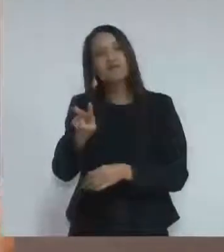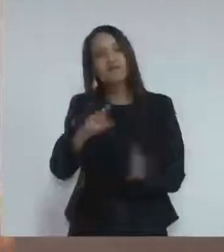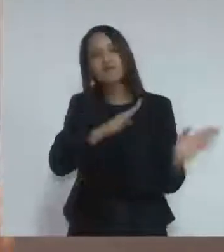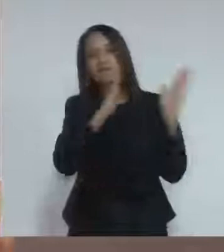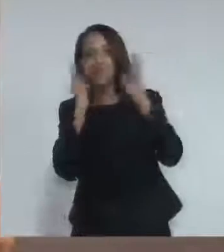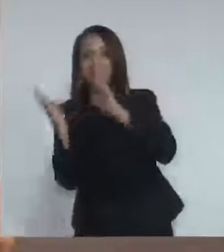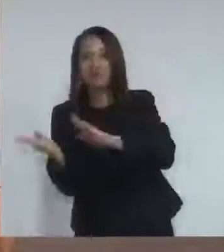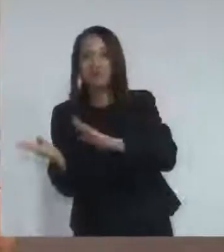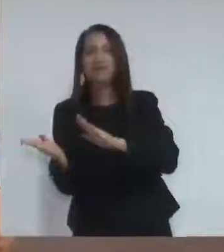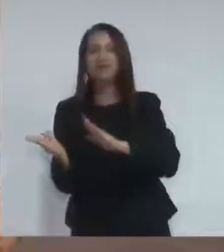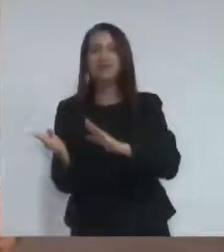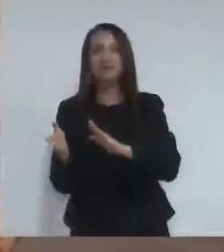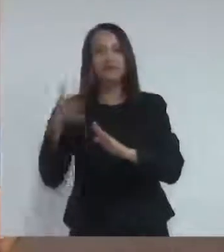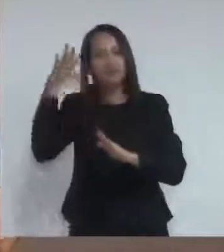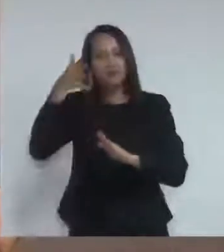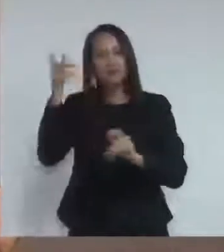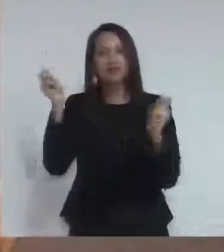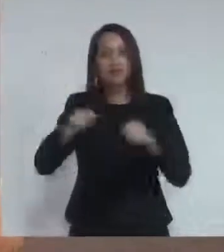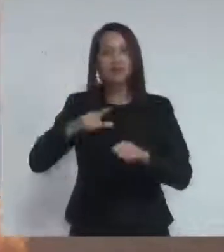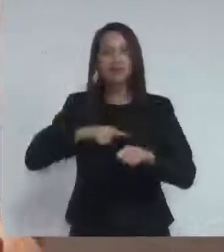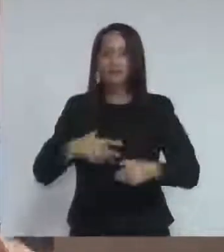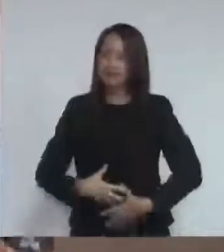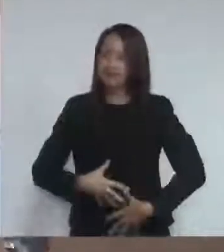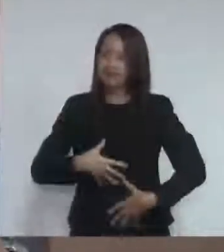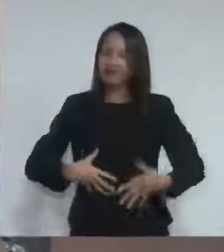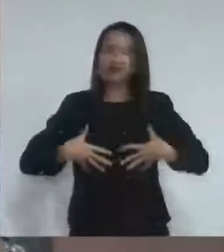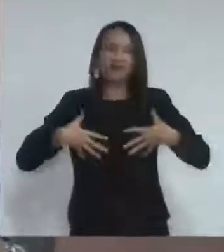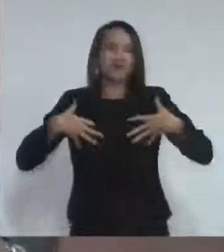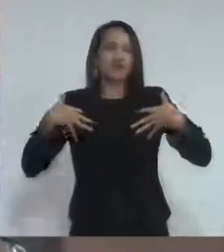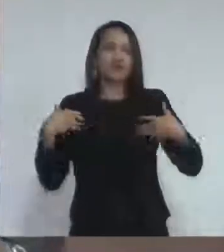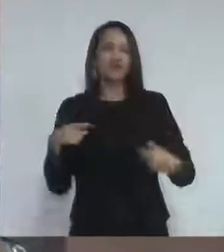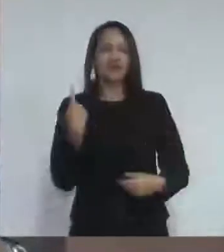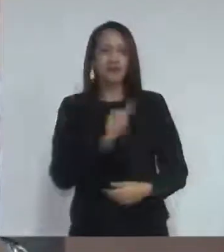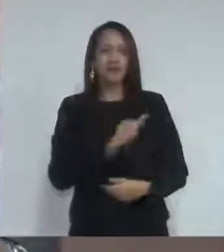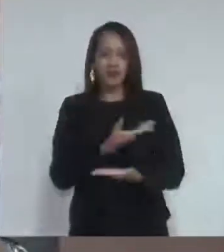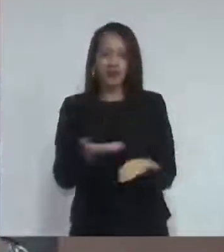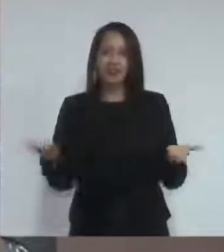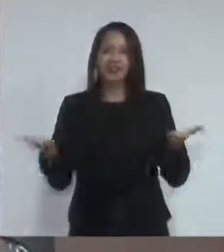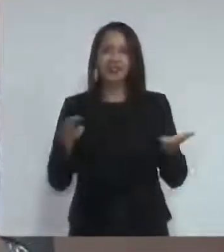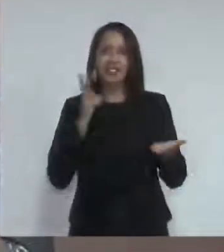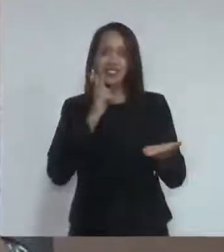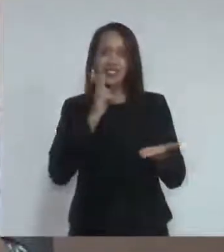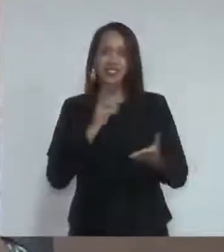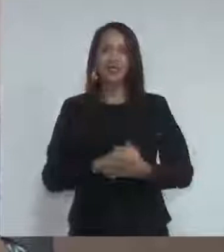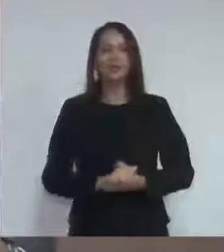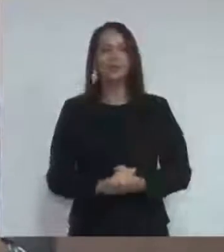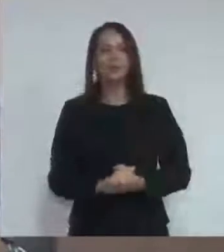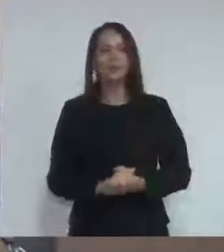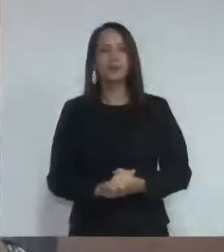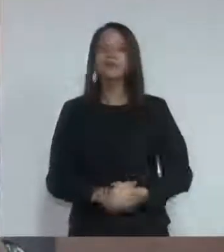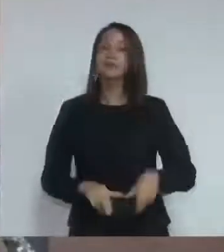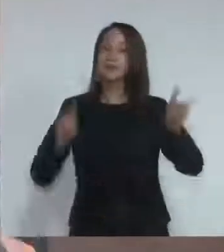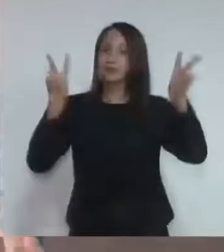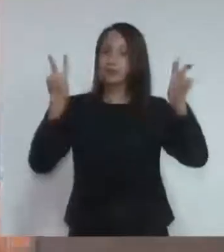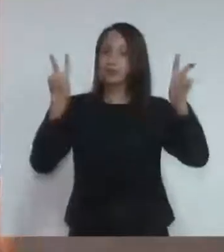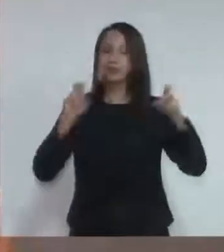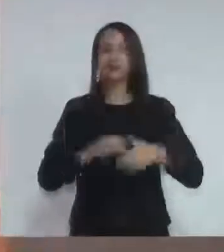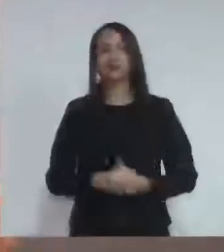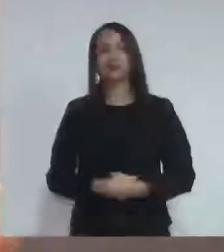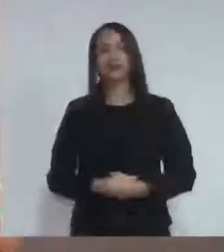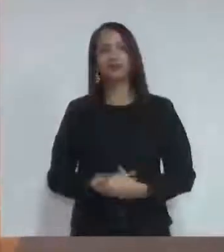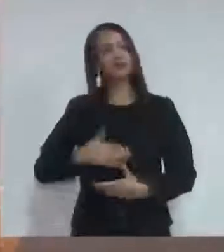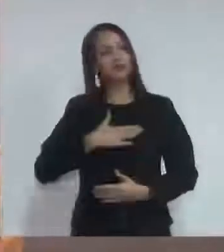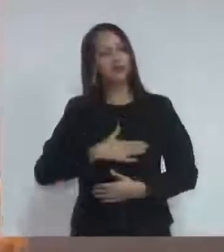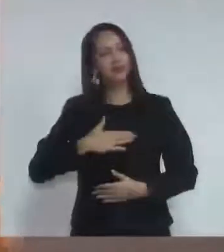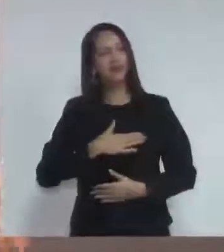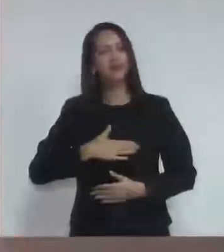visualizar a sessão, então que seja um motivo de orgulho para a cidade. Já dentro desse tema, eu vou iniciar a